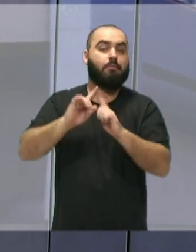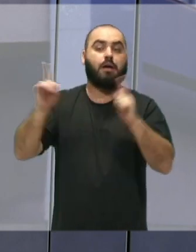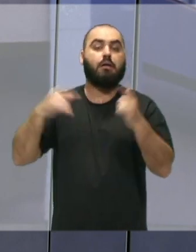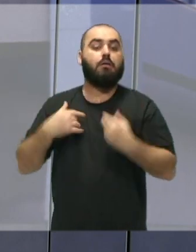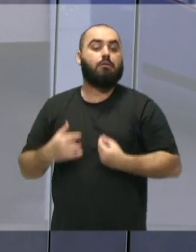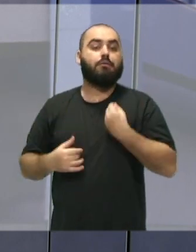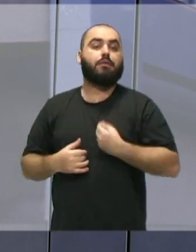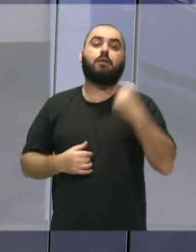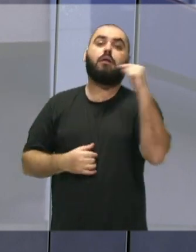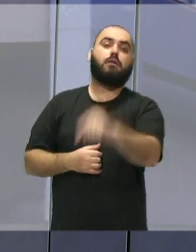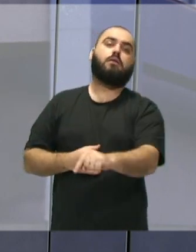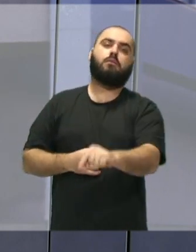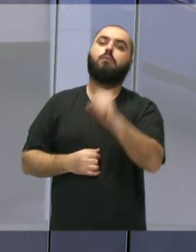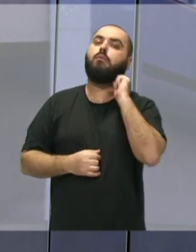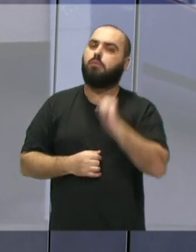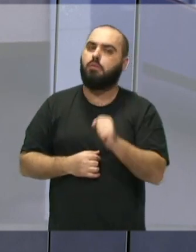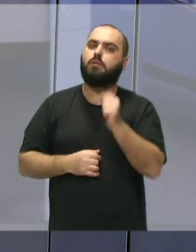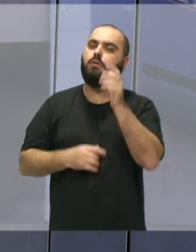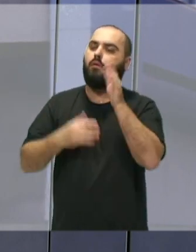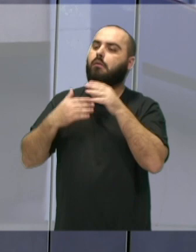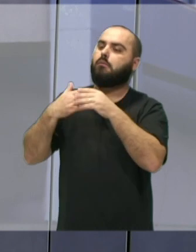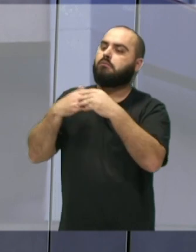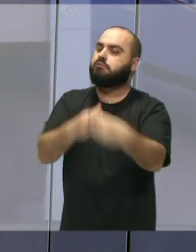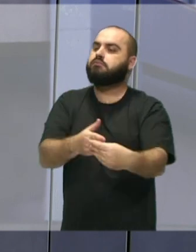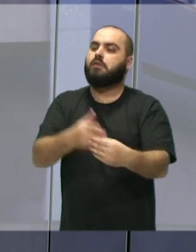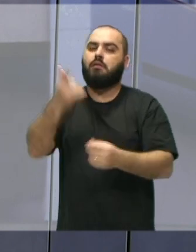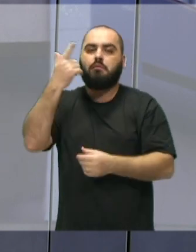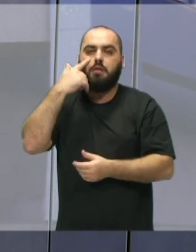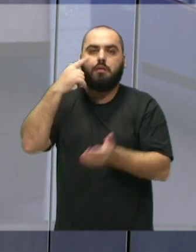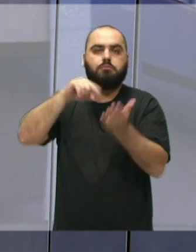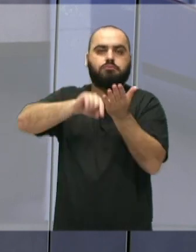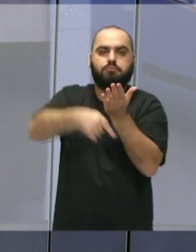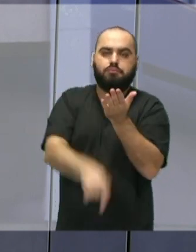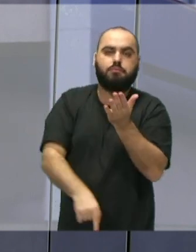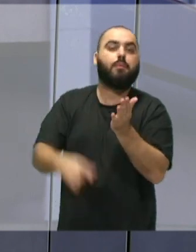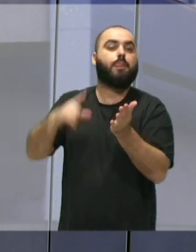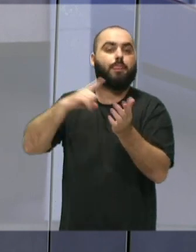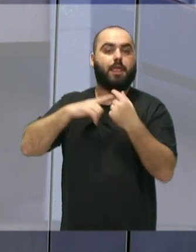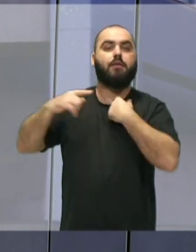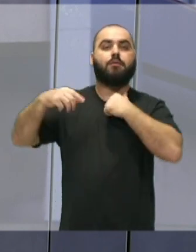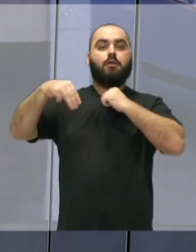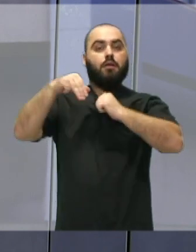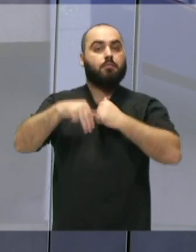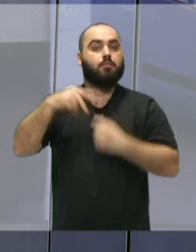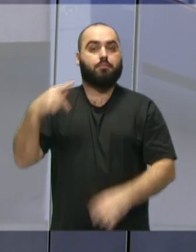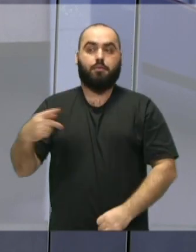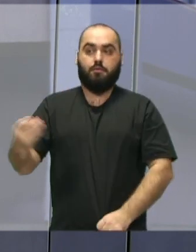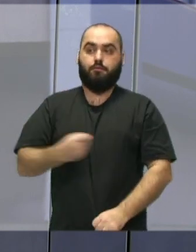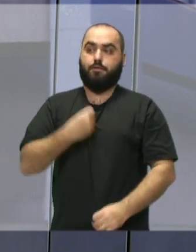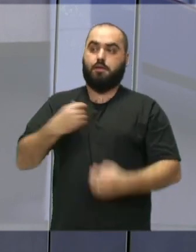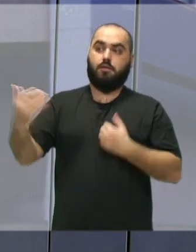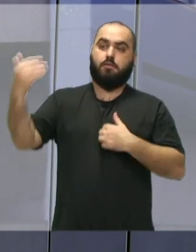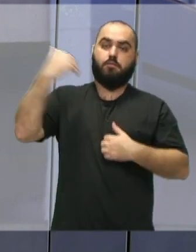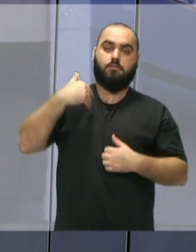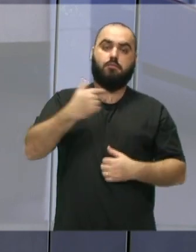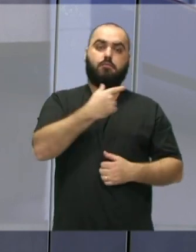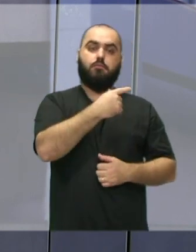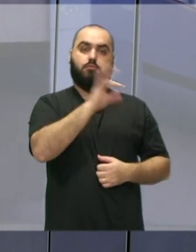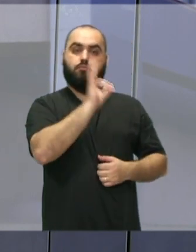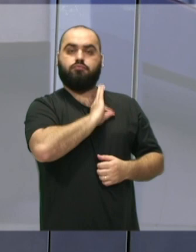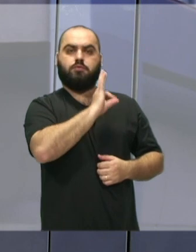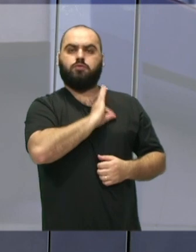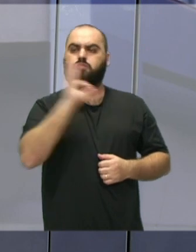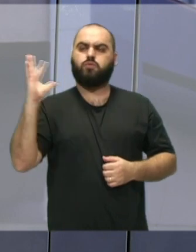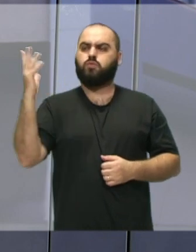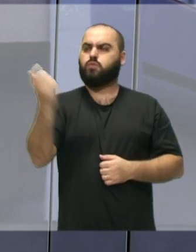pude acompanhar tudo, aprofundar tudo, estive sendo acompanhada também pelo Ministério Público, pelas autoridades policiais, nós tiramos todas